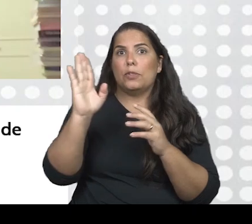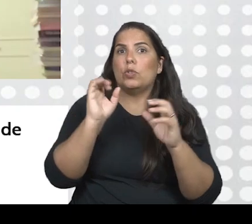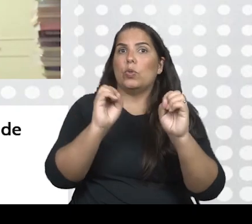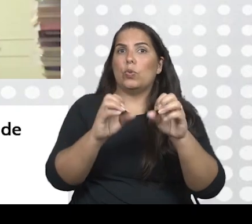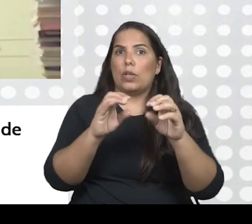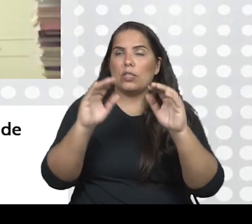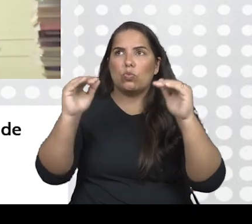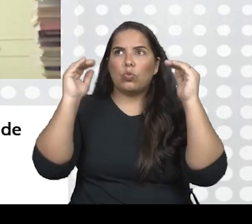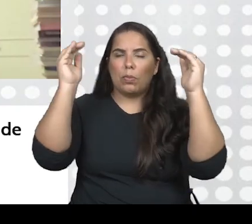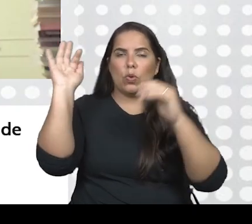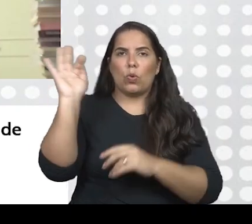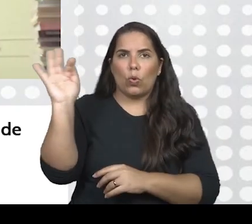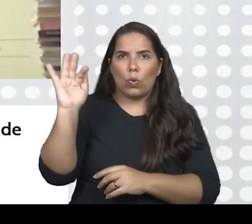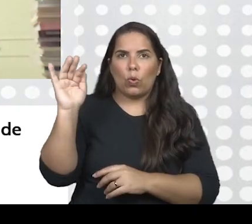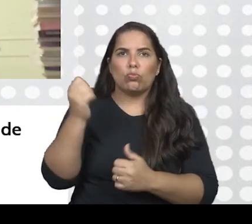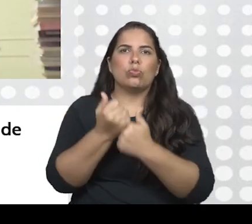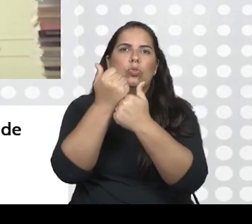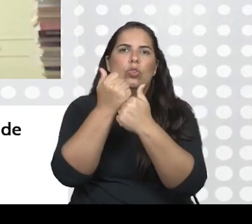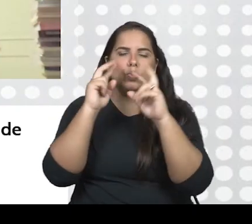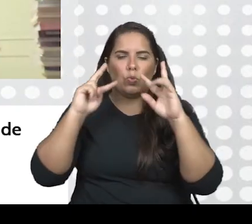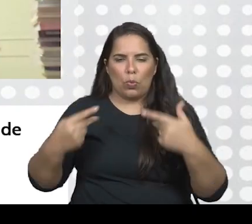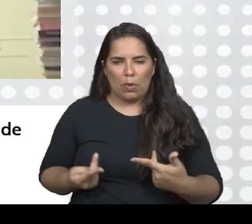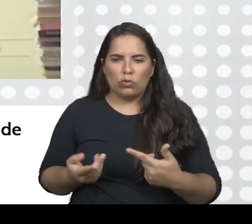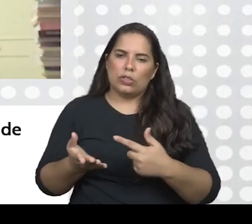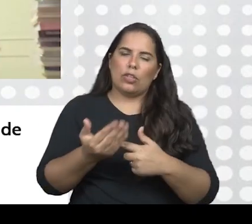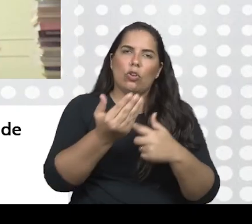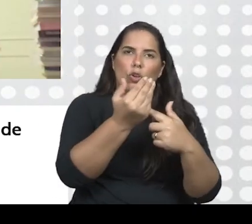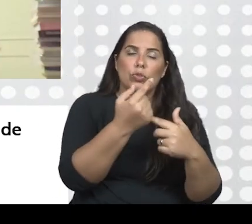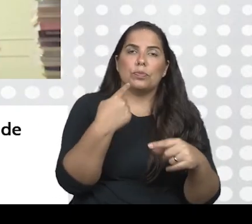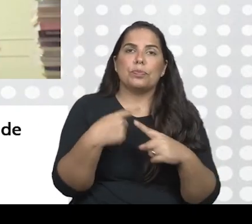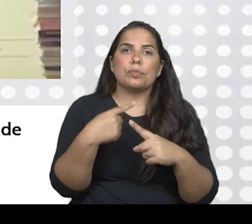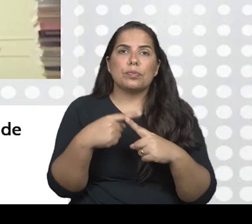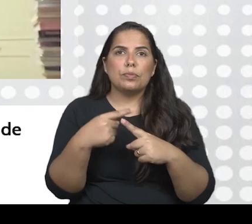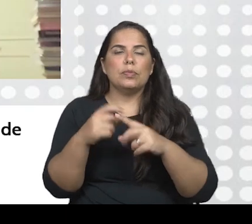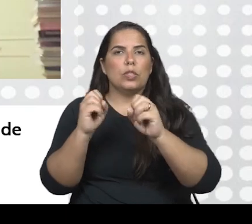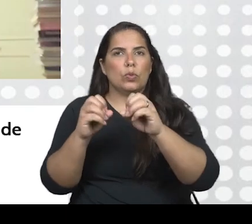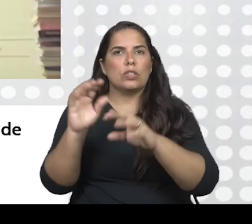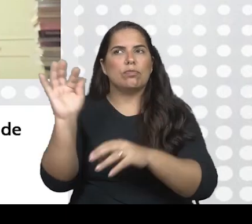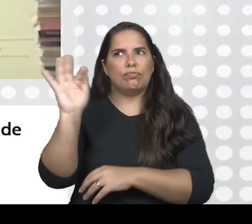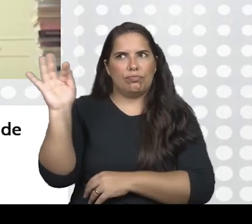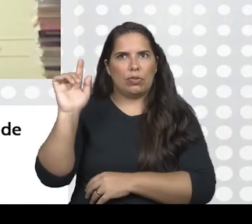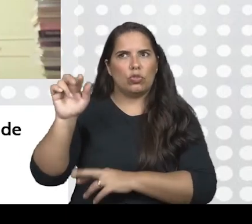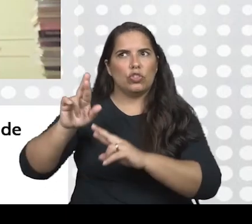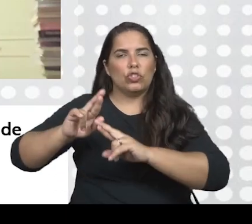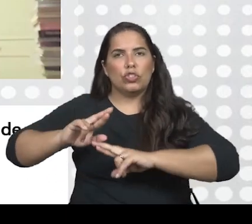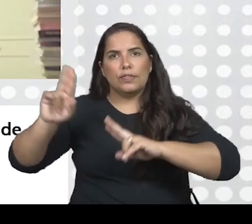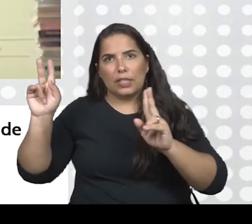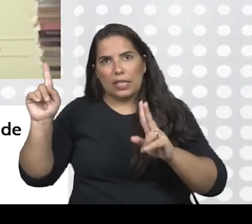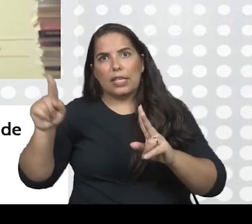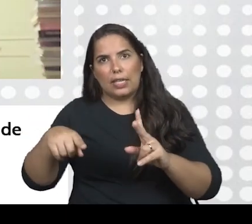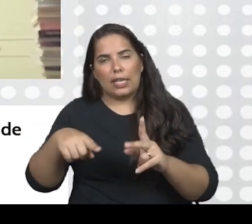na educação superior, os suportes humanos ou tecnológicos, porque na educação superior, diferentemente